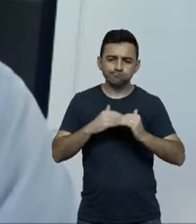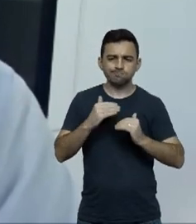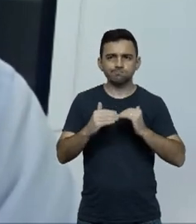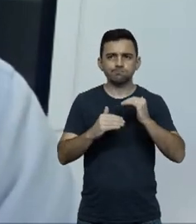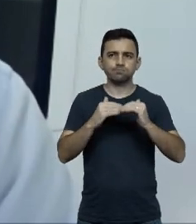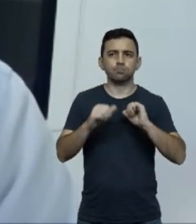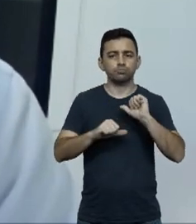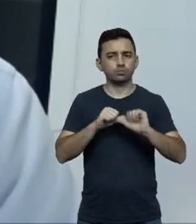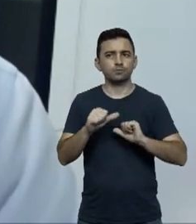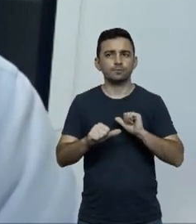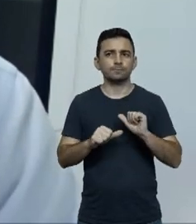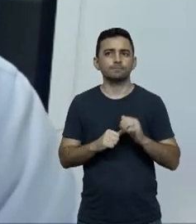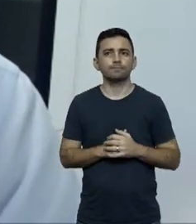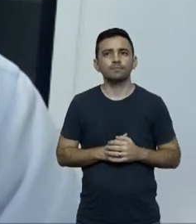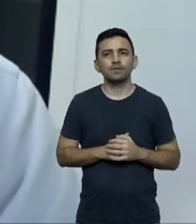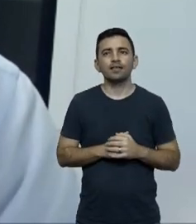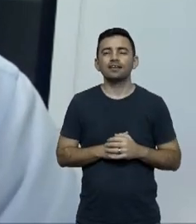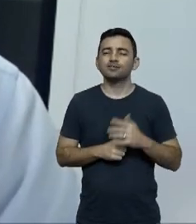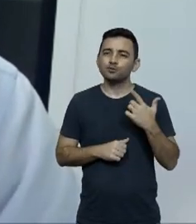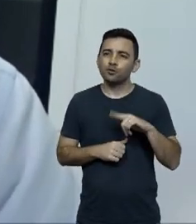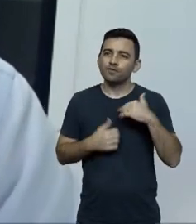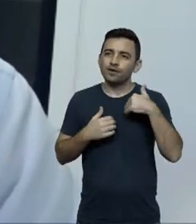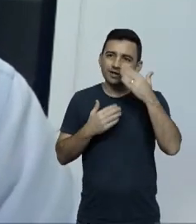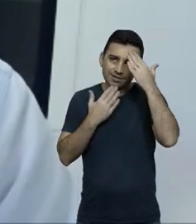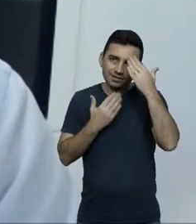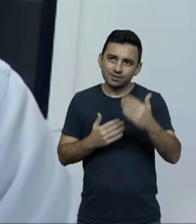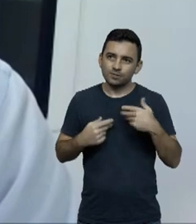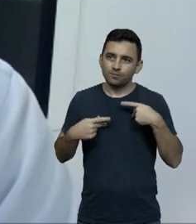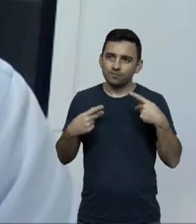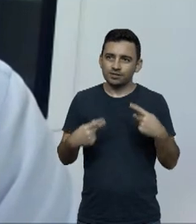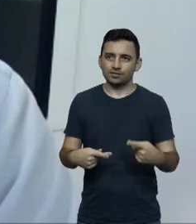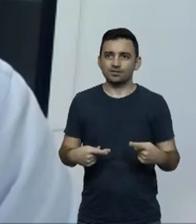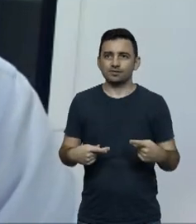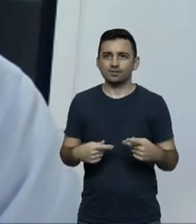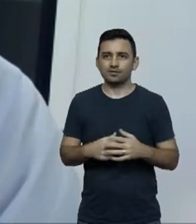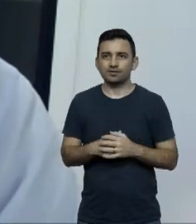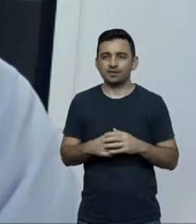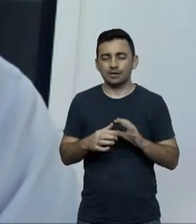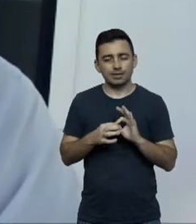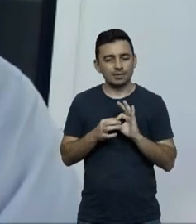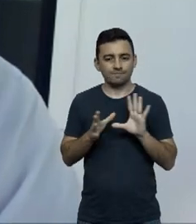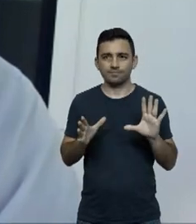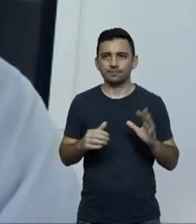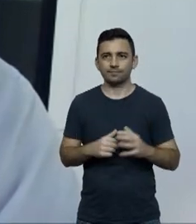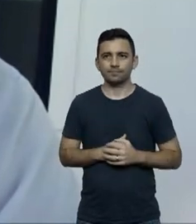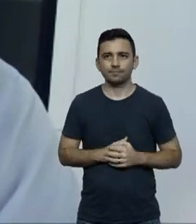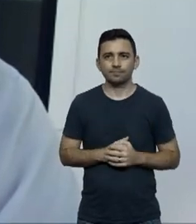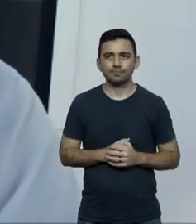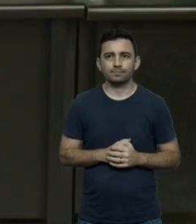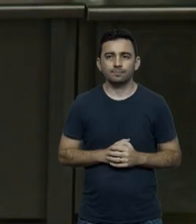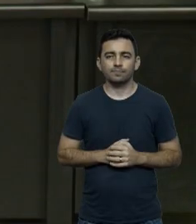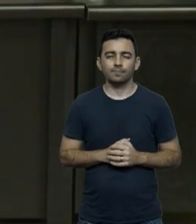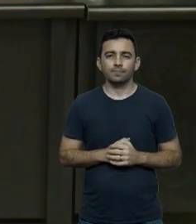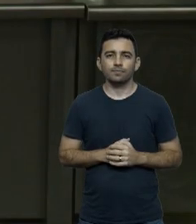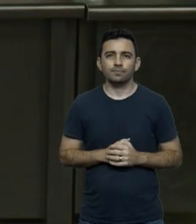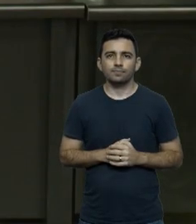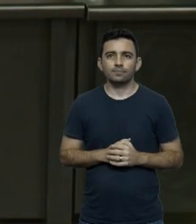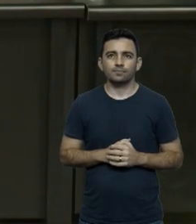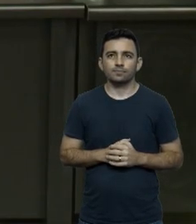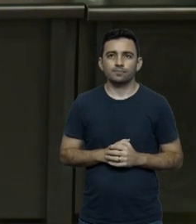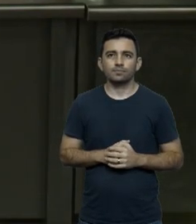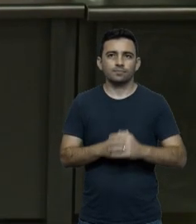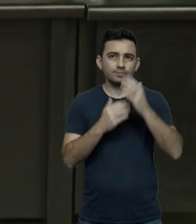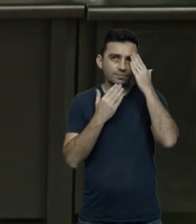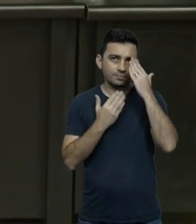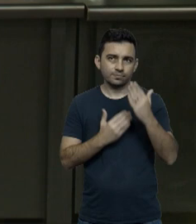aperfeiçoamento então mais uma vez eu agradeço o convite e fico à disposição obrigado é muito